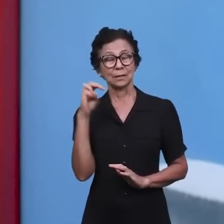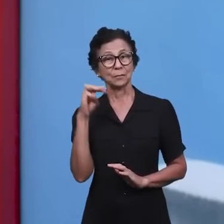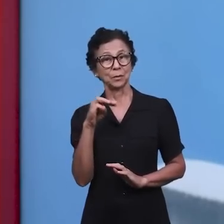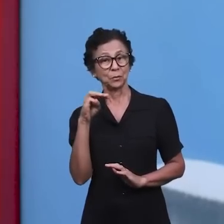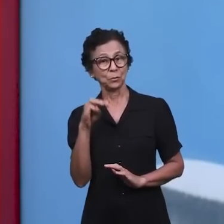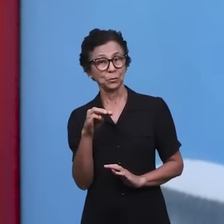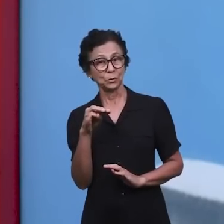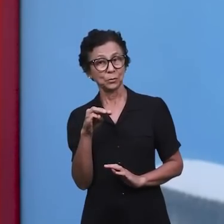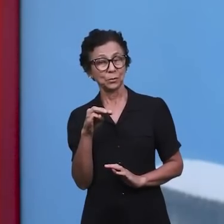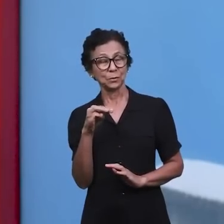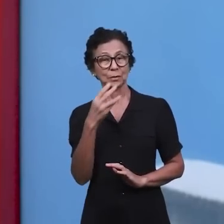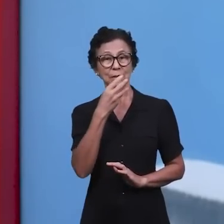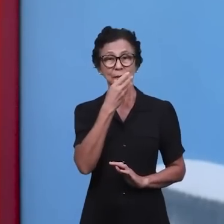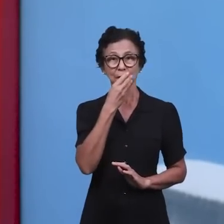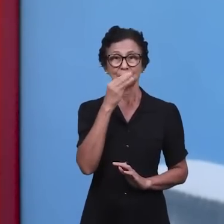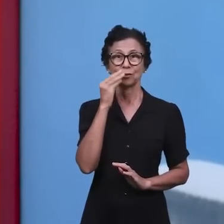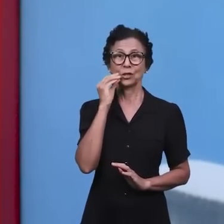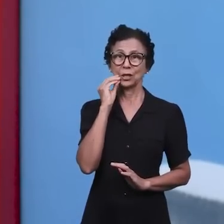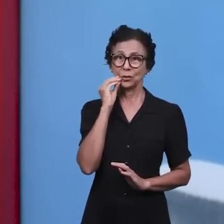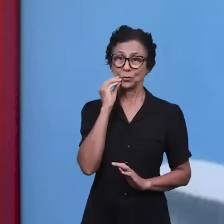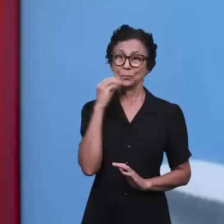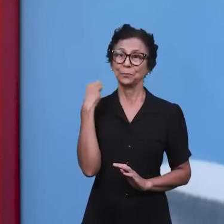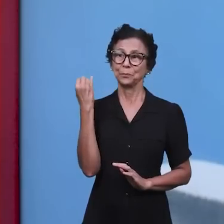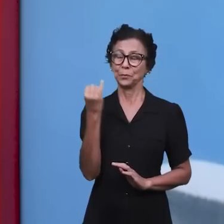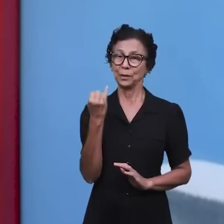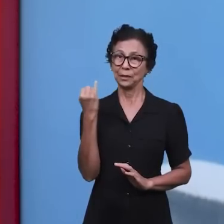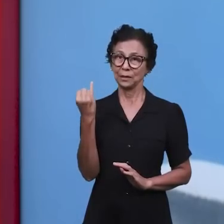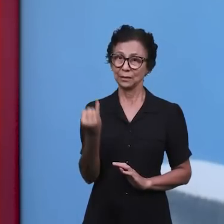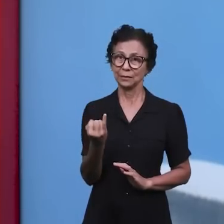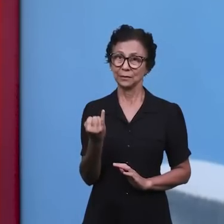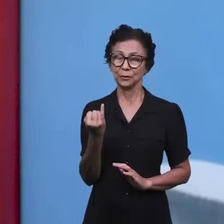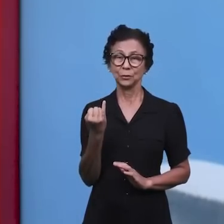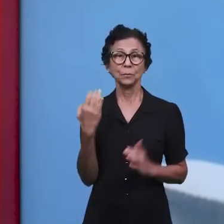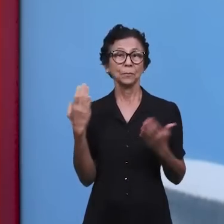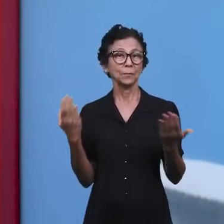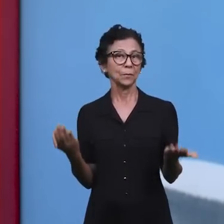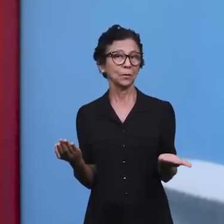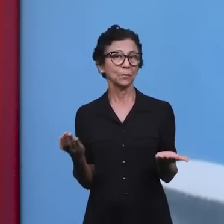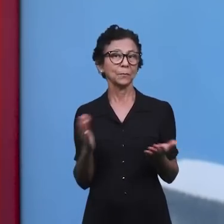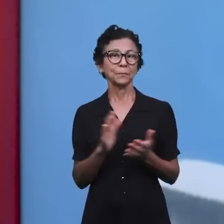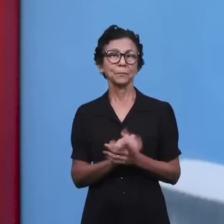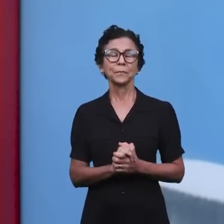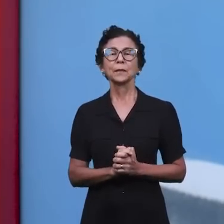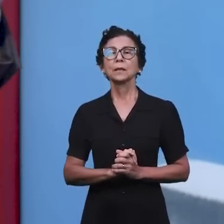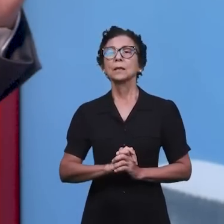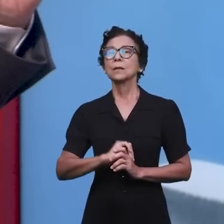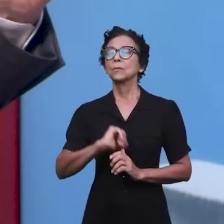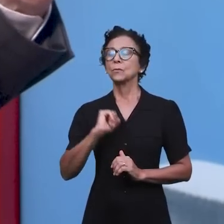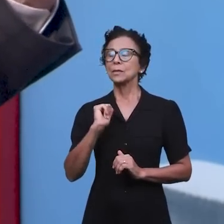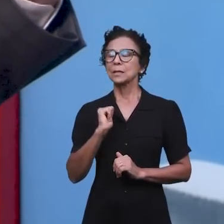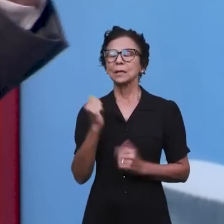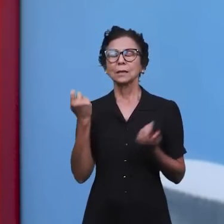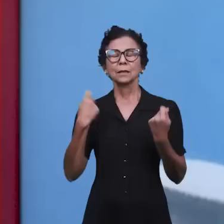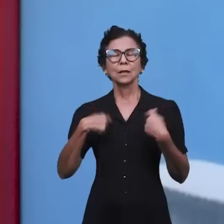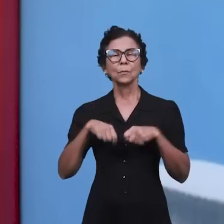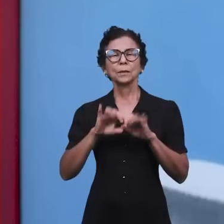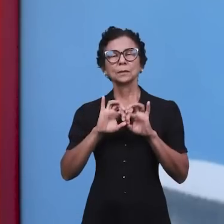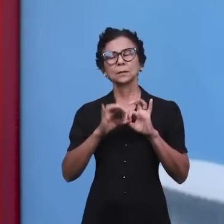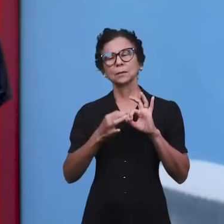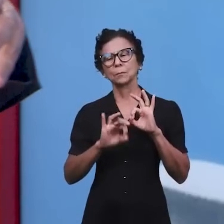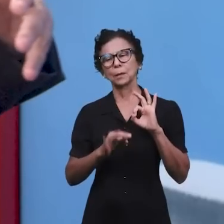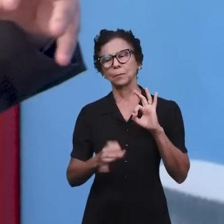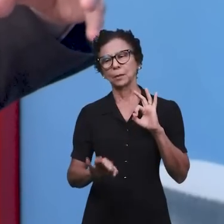seja, não é diluir, você está entregando o recado do Senhor, mas você não está diluindo